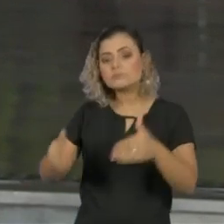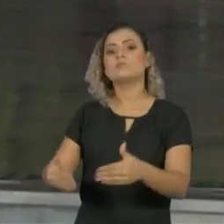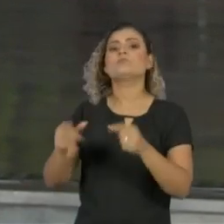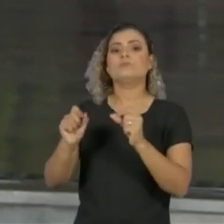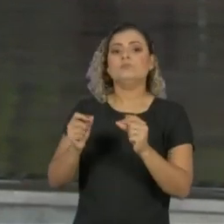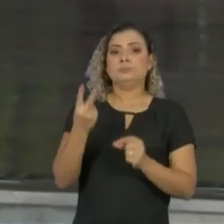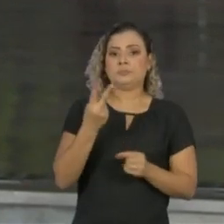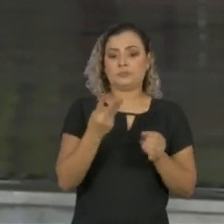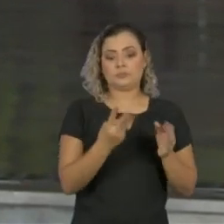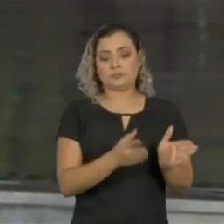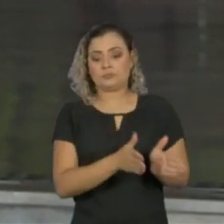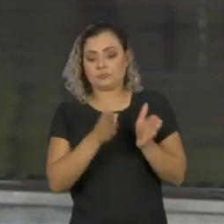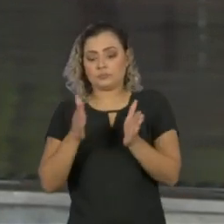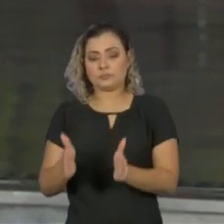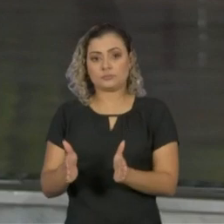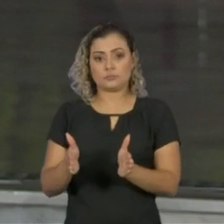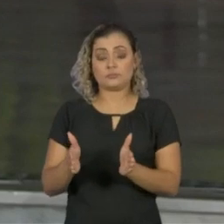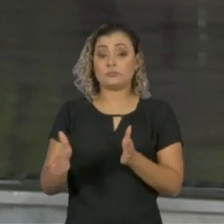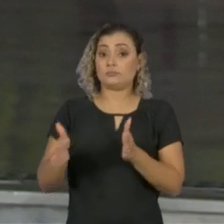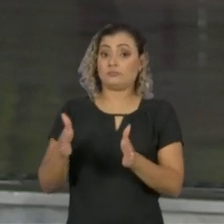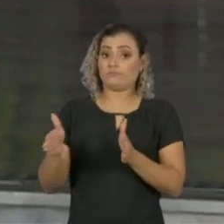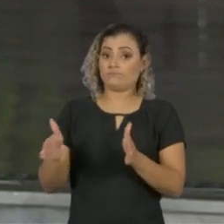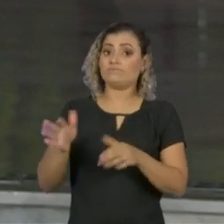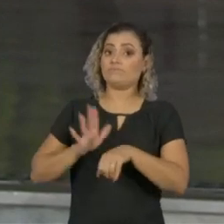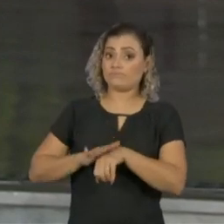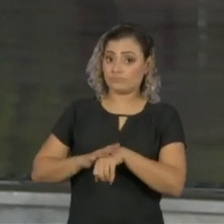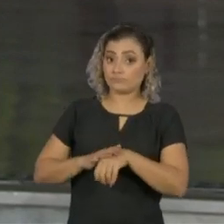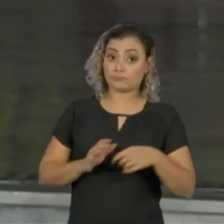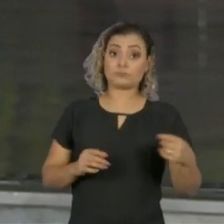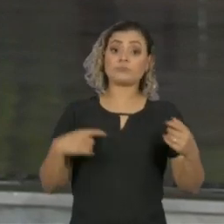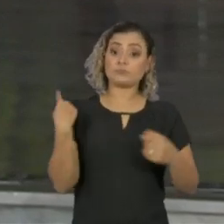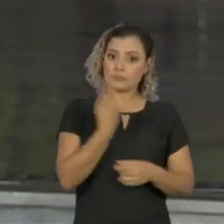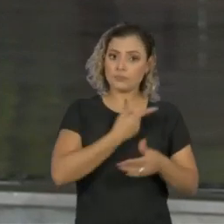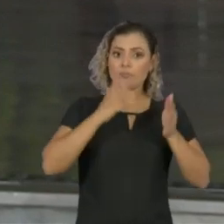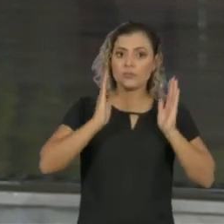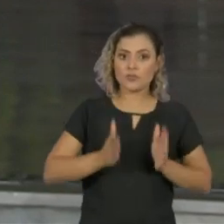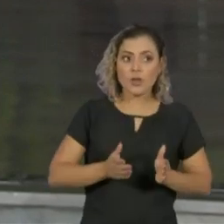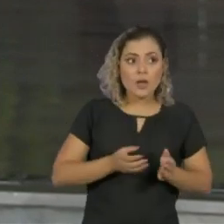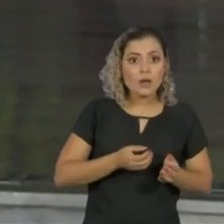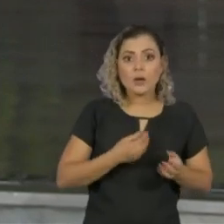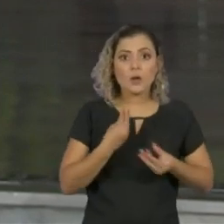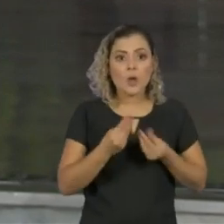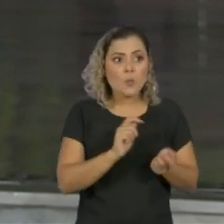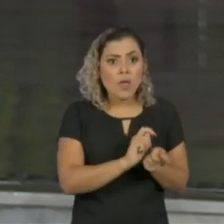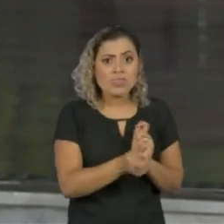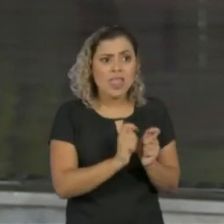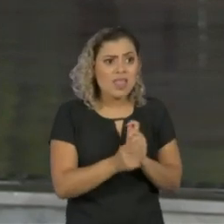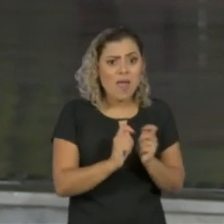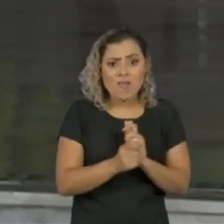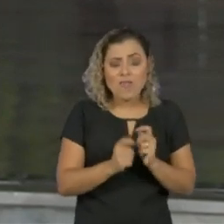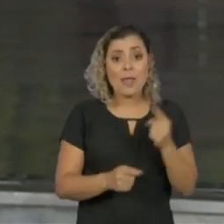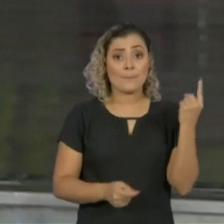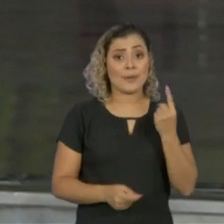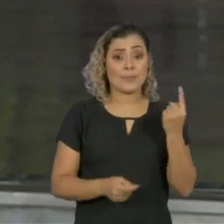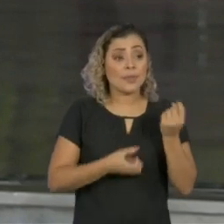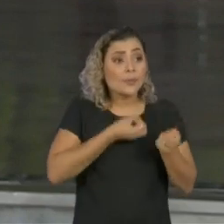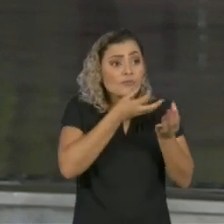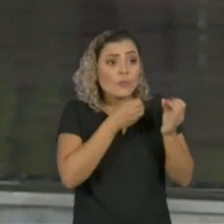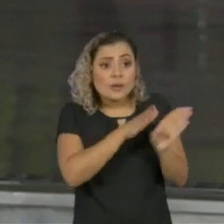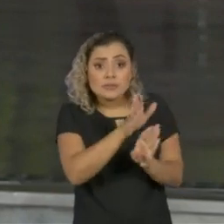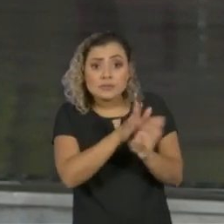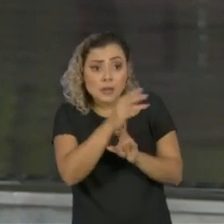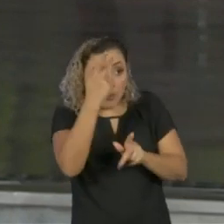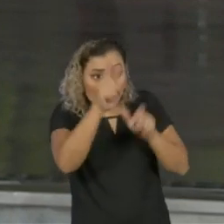etapa desta doença. A gente passou pela etapa da informatização e levar informação para as